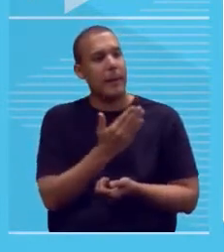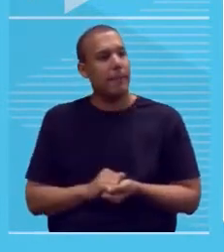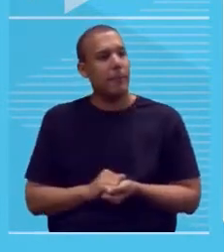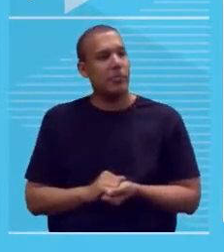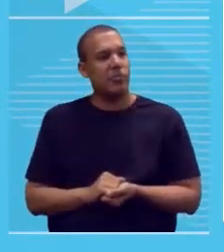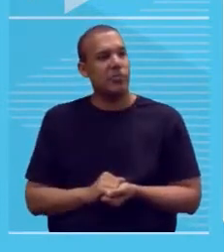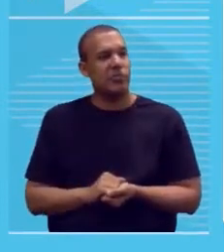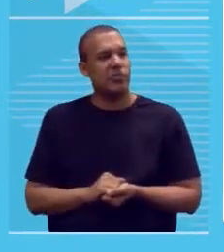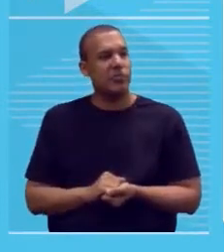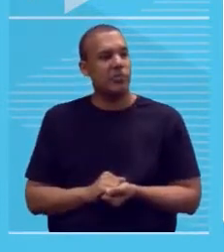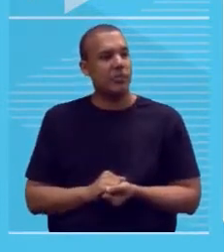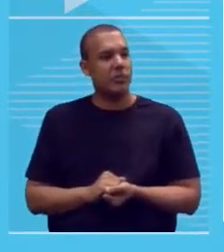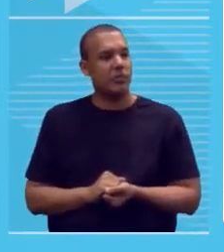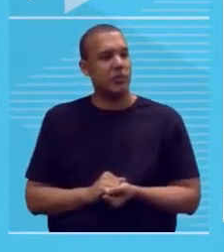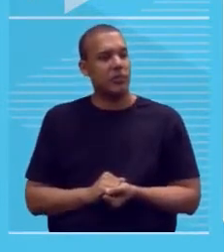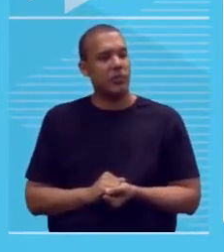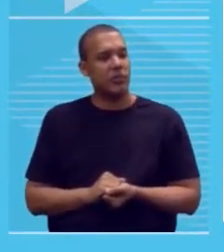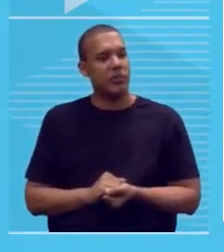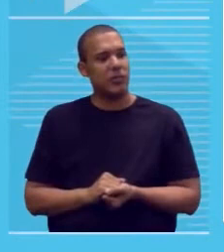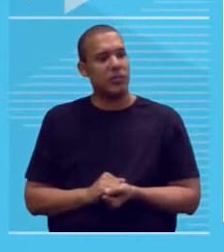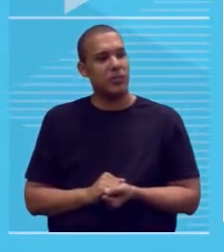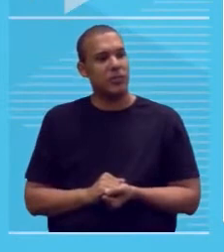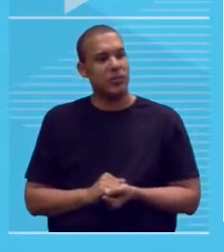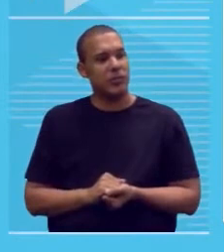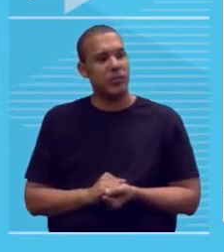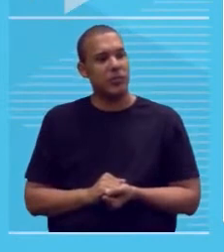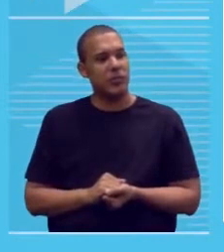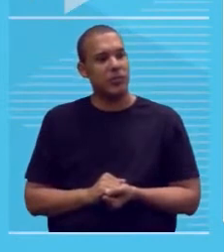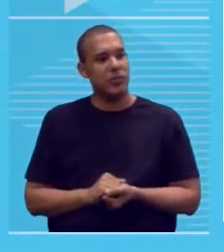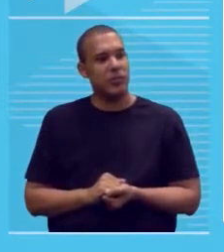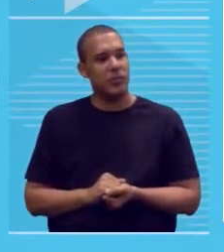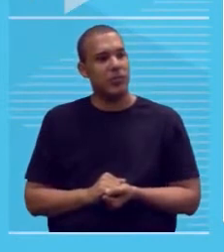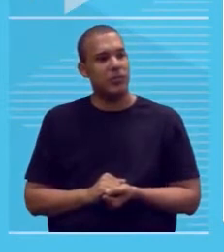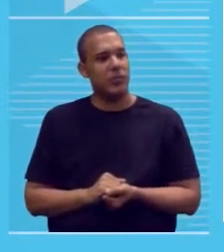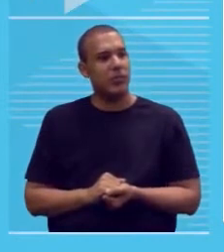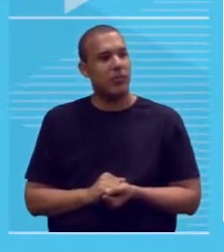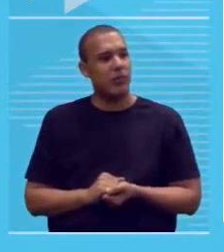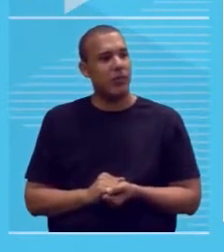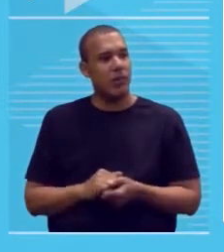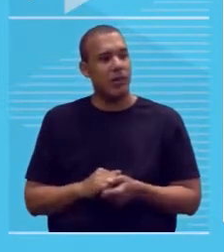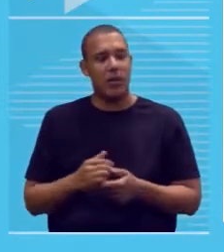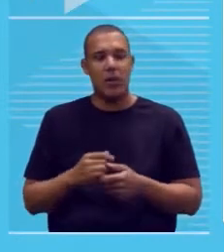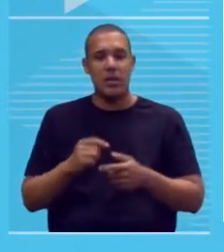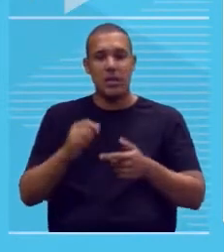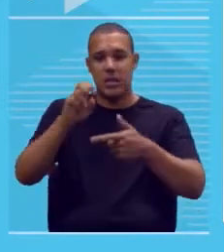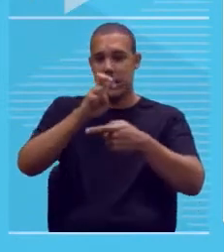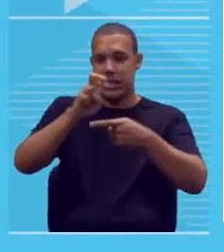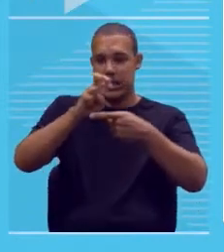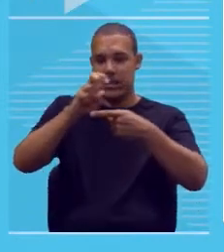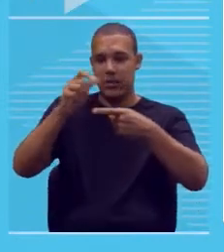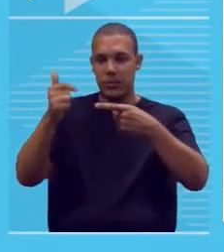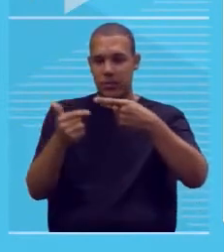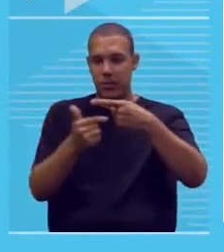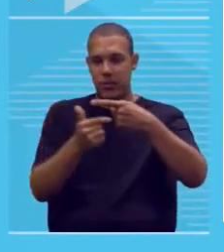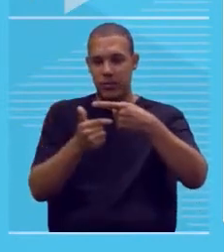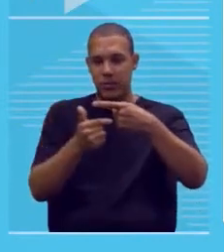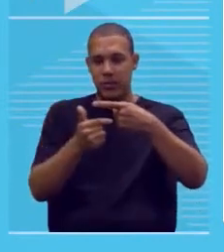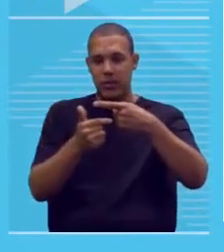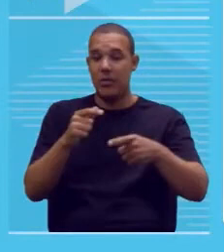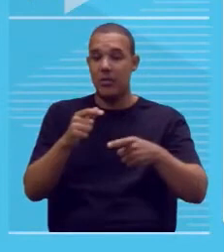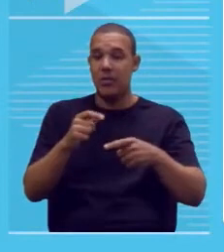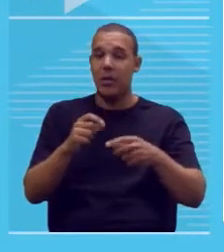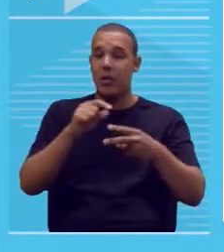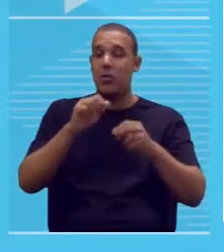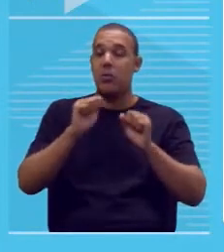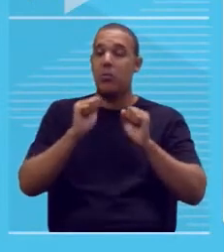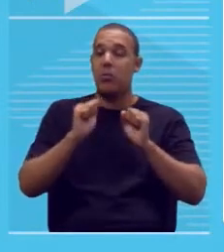cateto oposto pelo cateto adjacente, ou seja, 5 sobre 2. Fica a seu critério. Ou